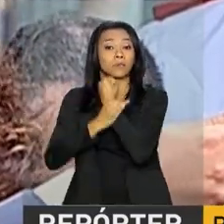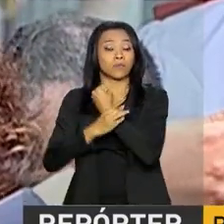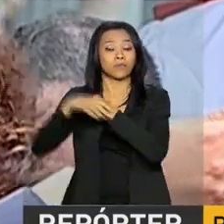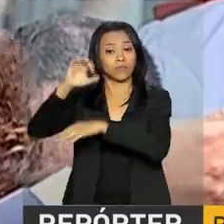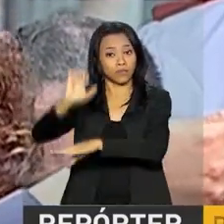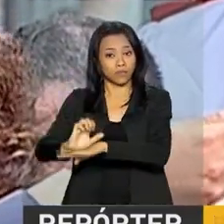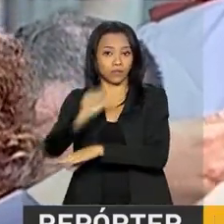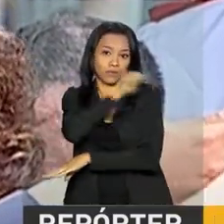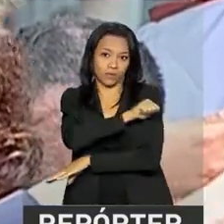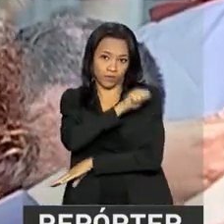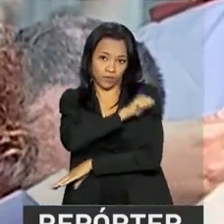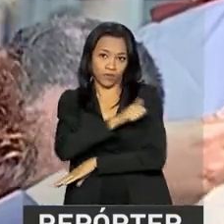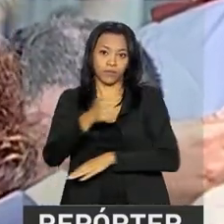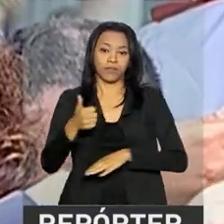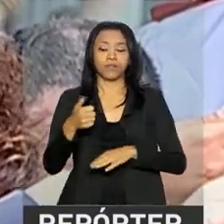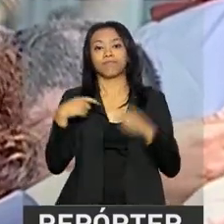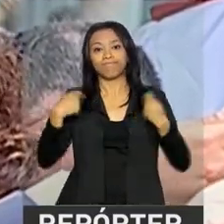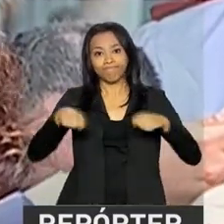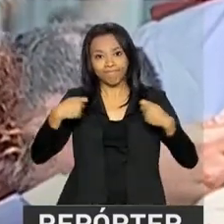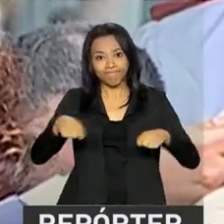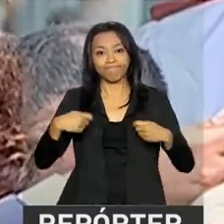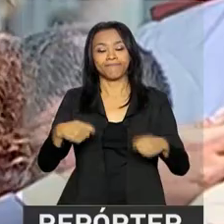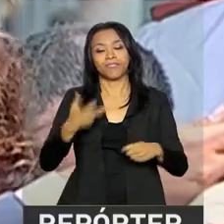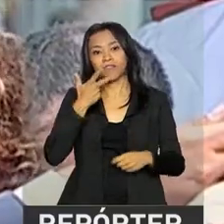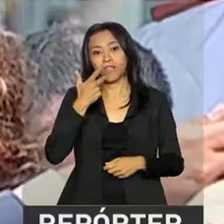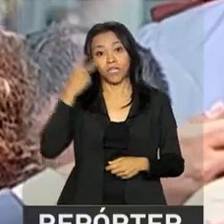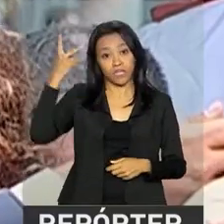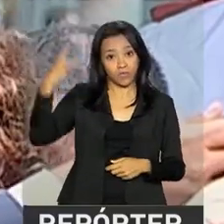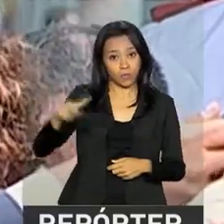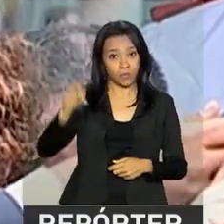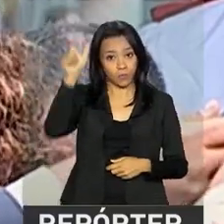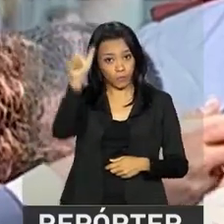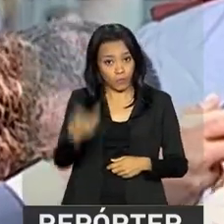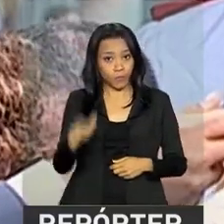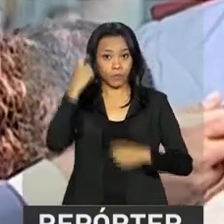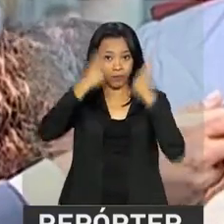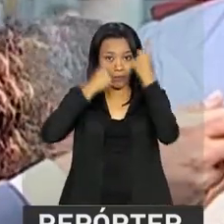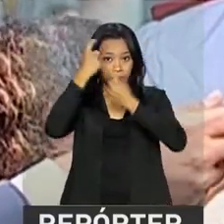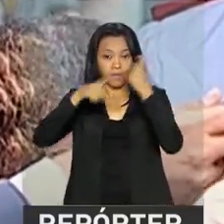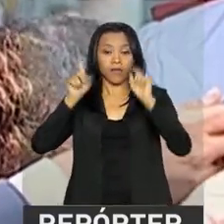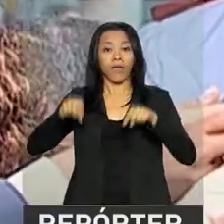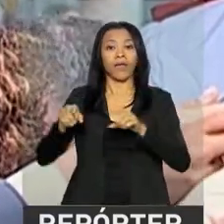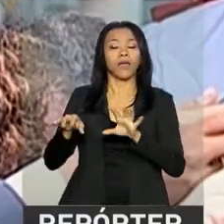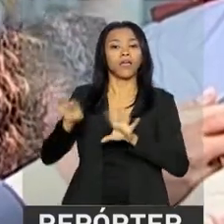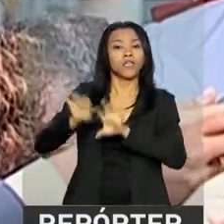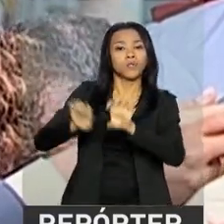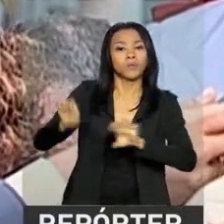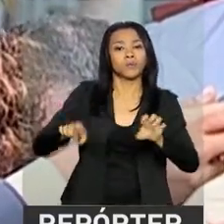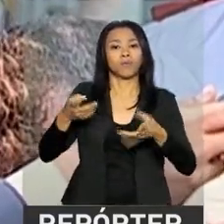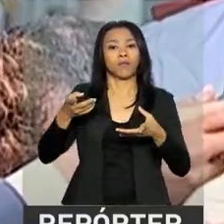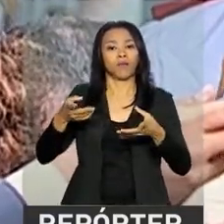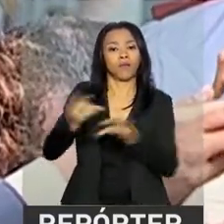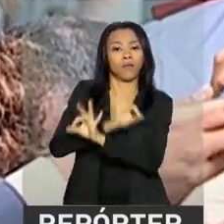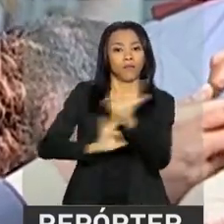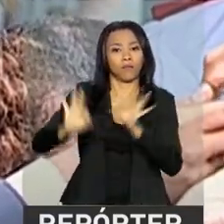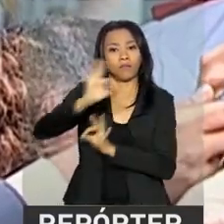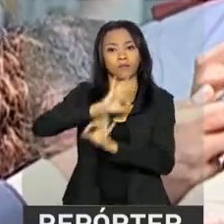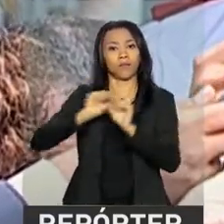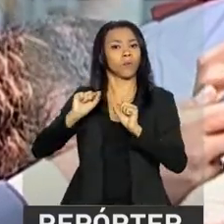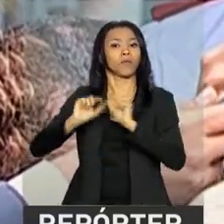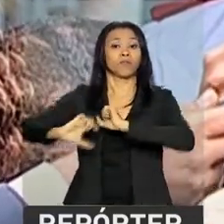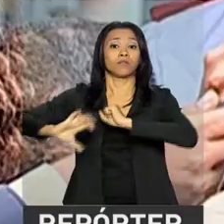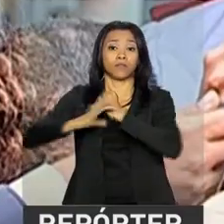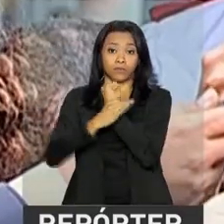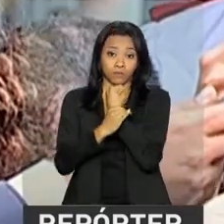janeiro e aí é preciso dizer que a sua grande preocupação é reestruturar e fortalecer a segurança do rio de janeiro